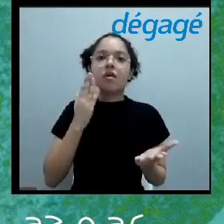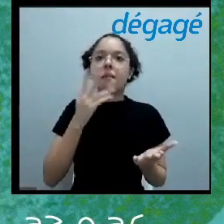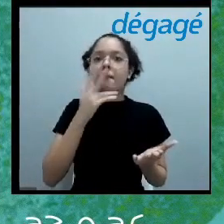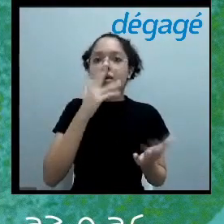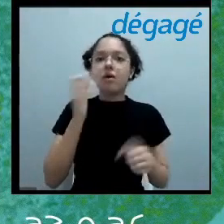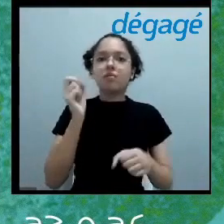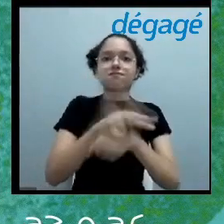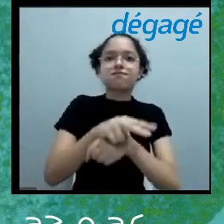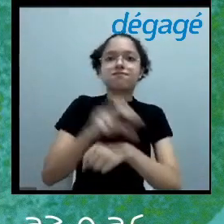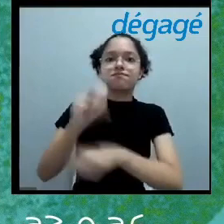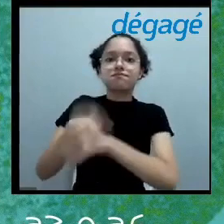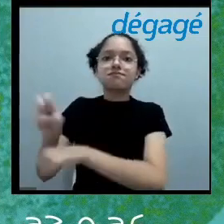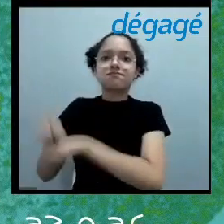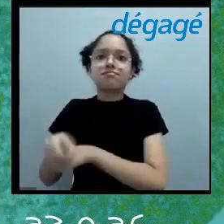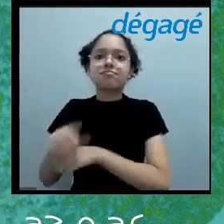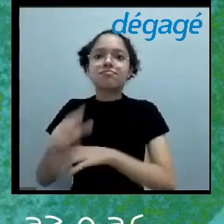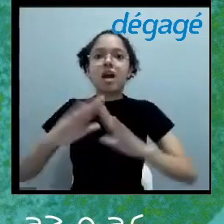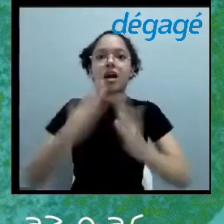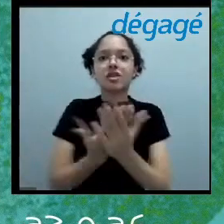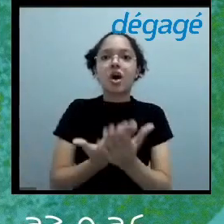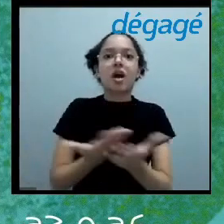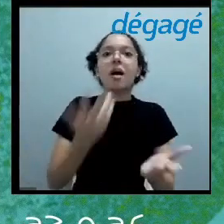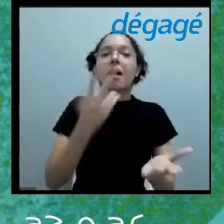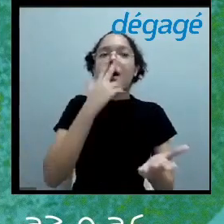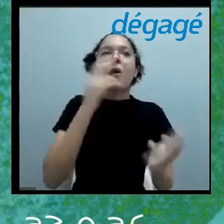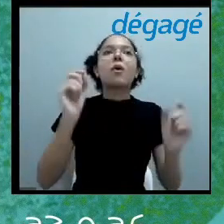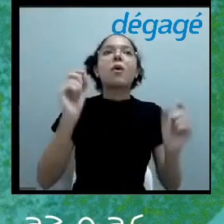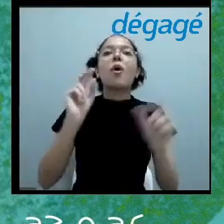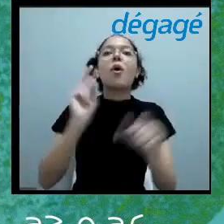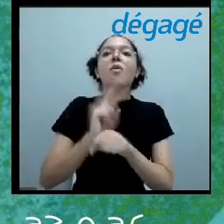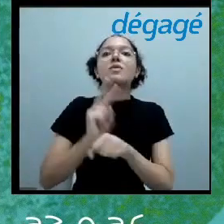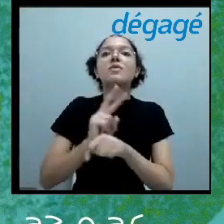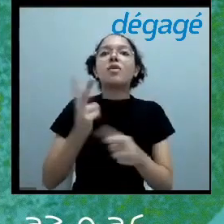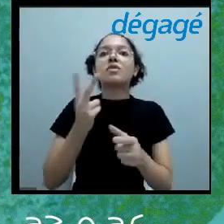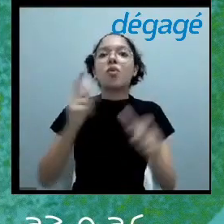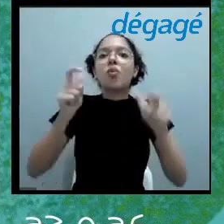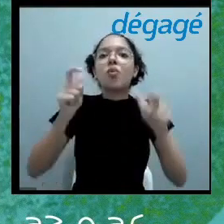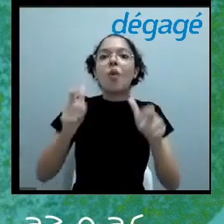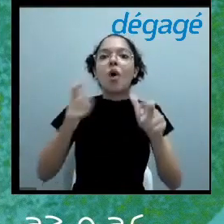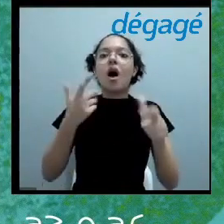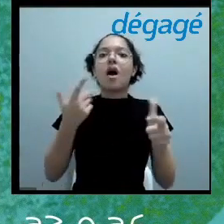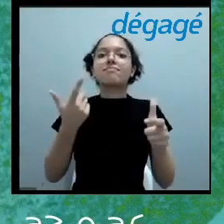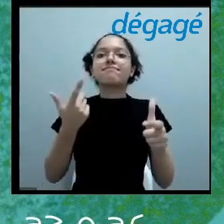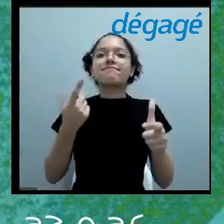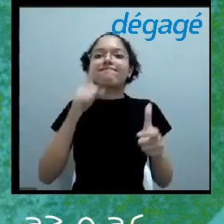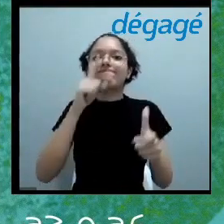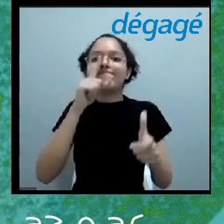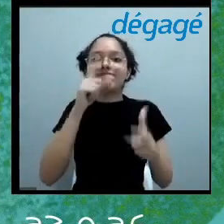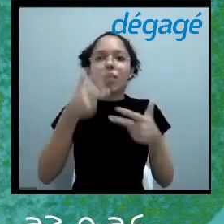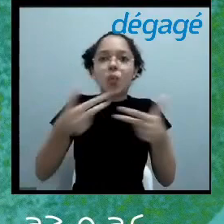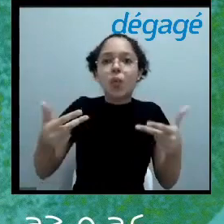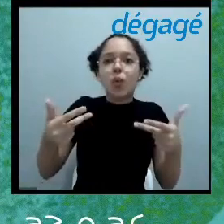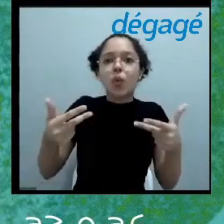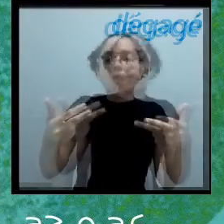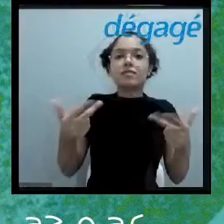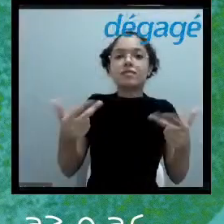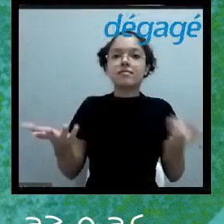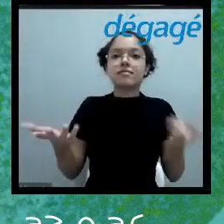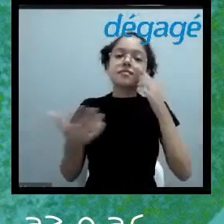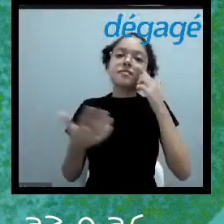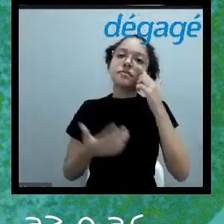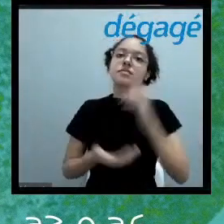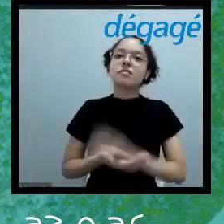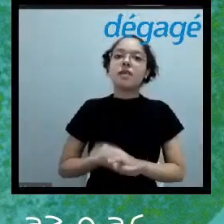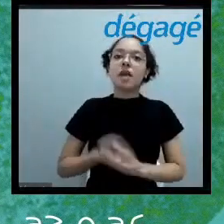traumático, opressivo, autoritário. Haja Paulo Freire para a gente mudar essa realidade aí, né? Na minha dissertação,